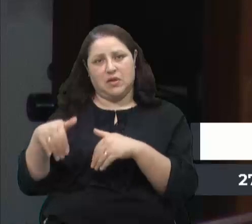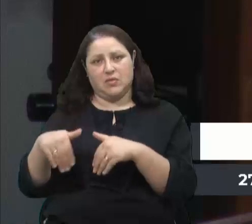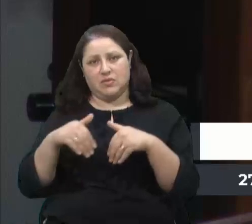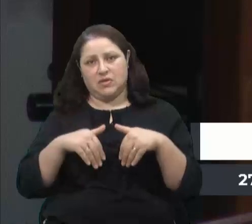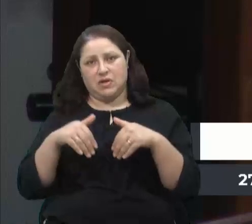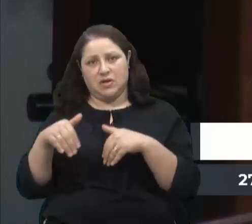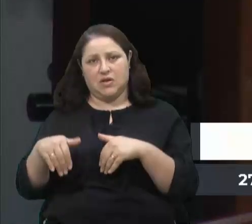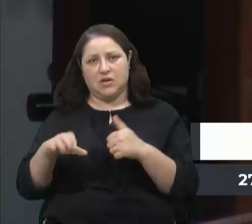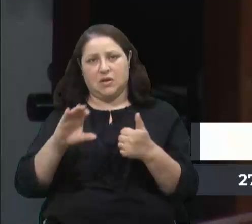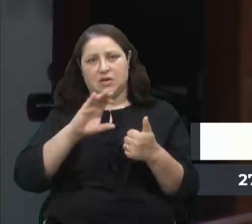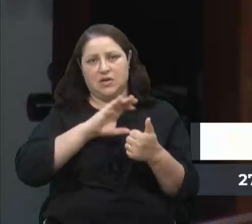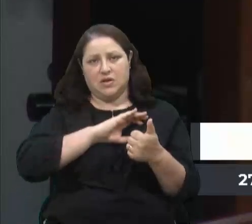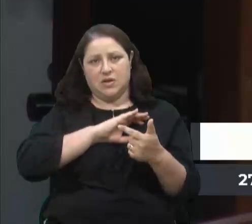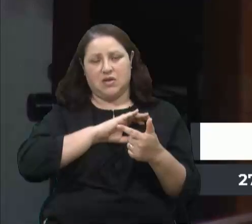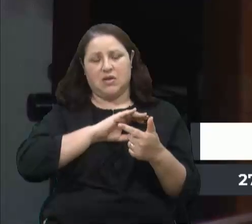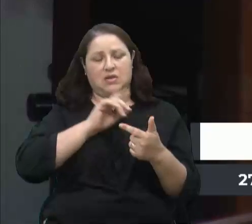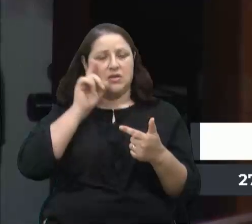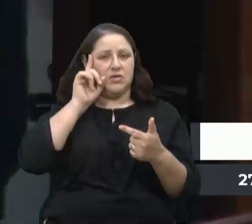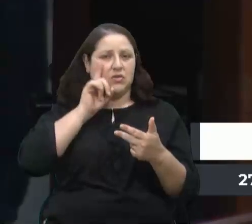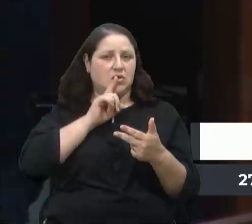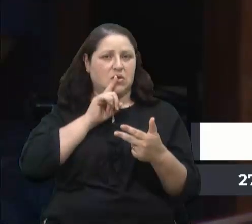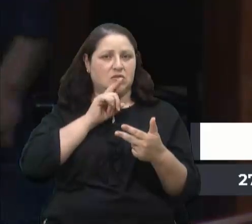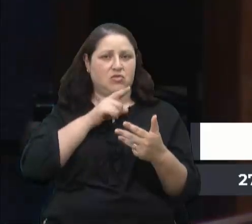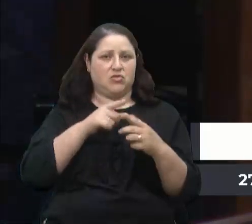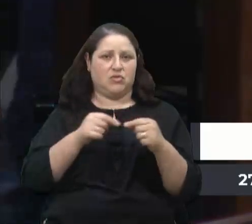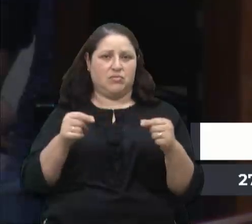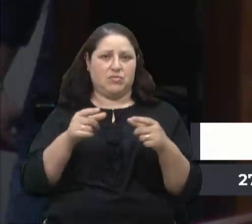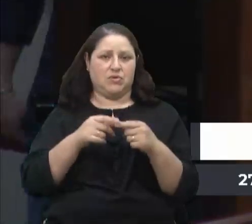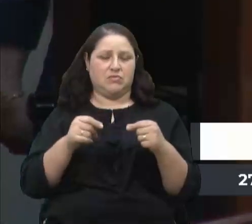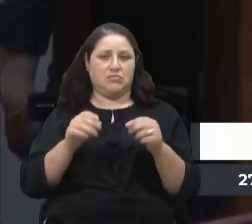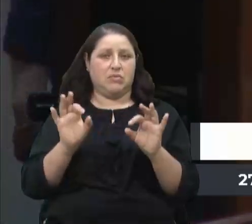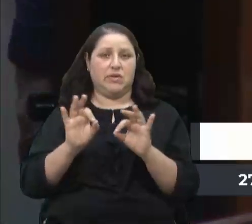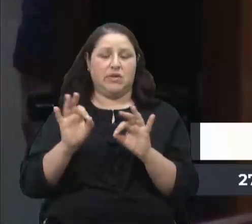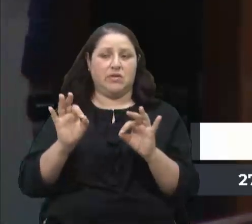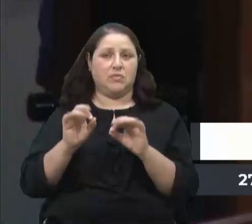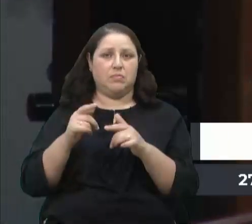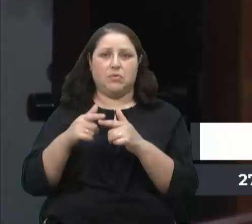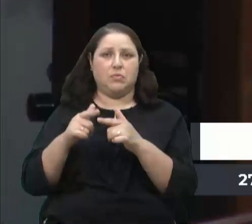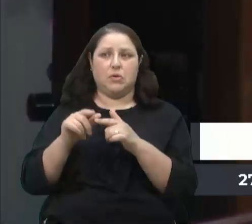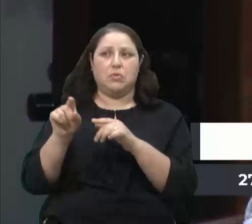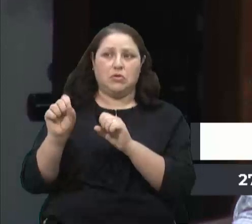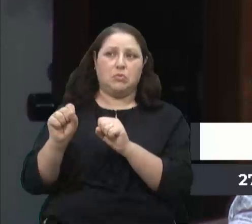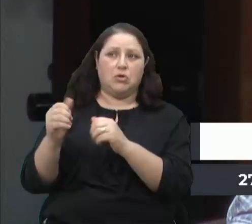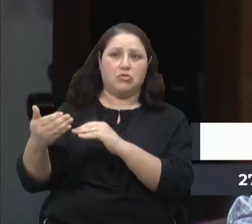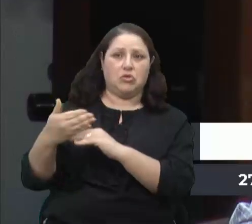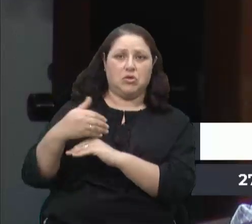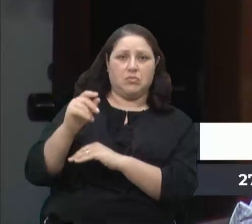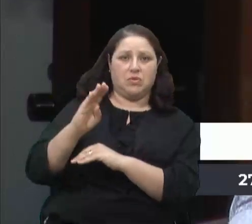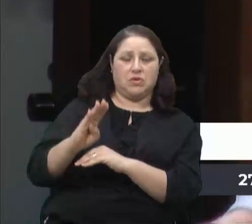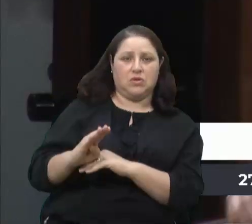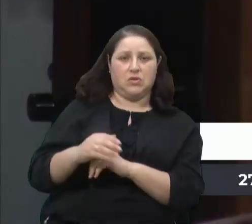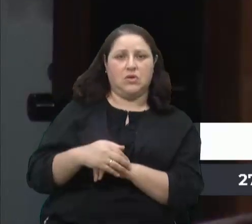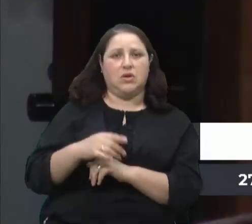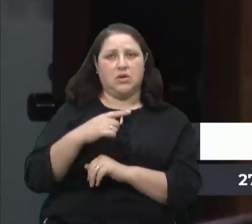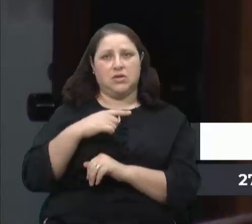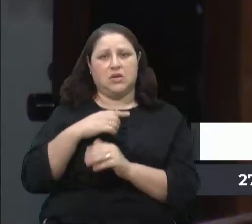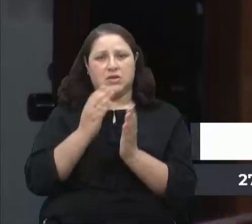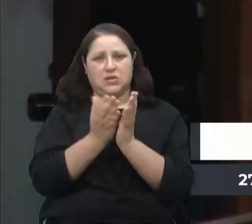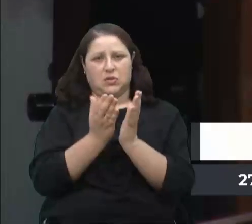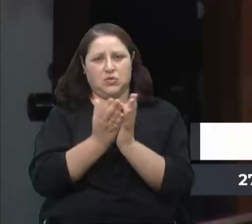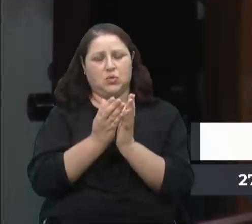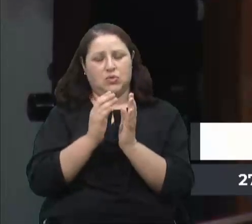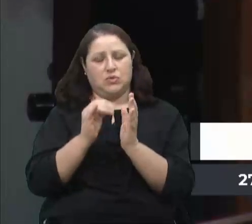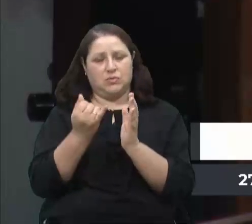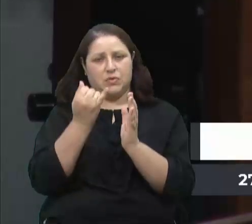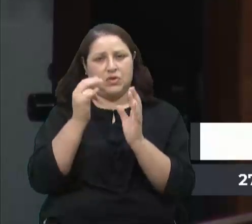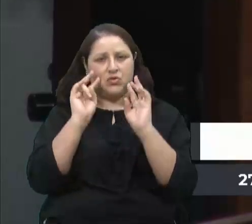Canadá, dos Estados Unidos e do Japão, ingressem no Brasil. Foi feito um estudo, e até vou citar aqui o nome do professor, porque eu acho que é justo a gente reconhecer